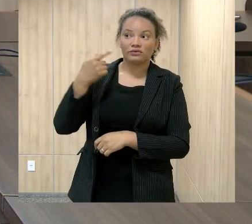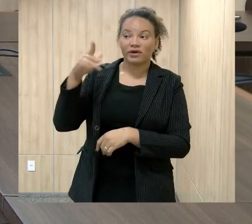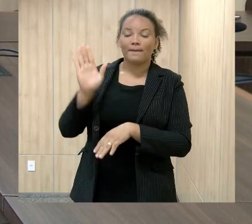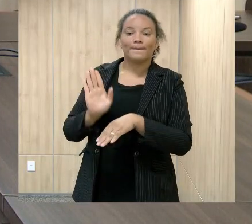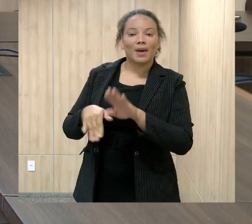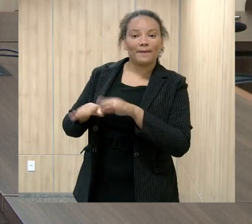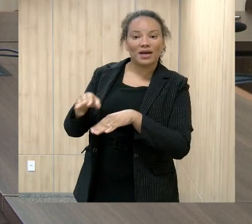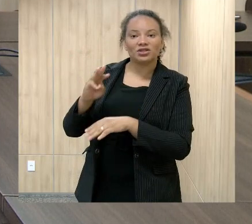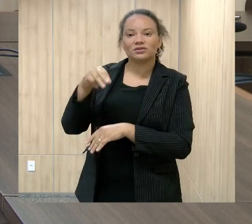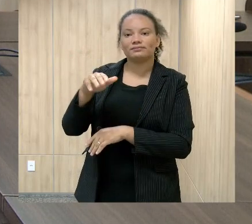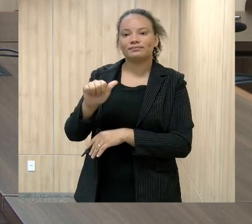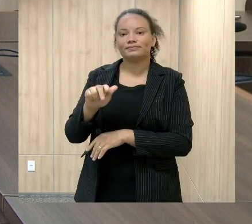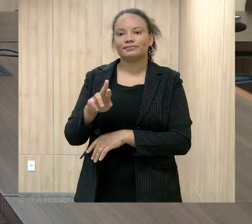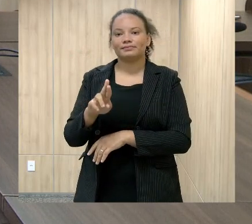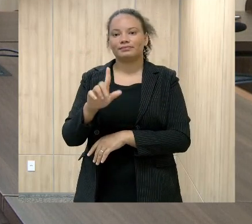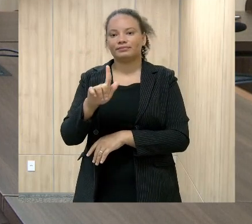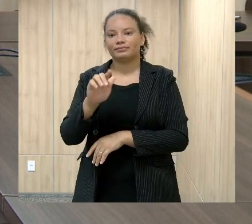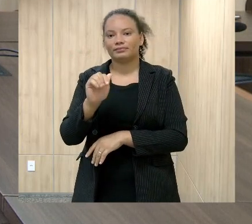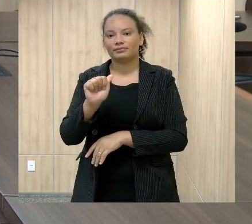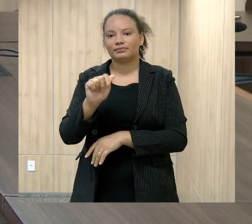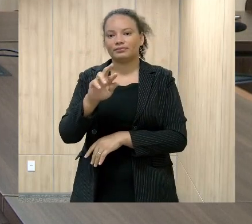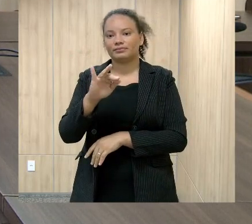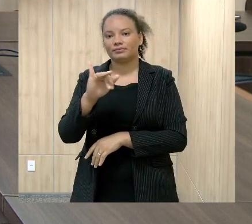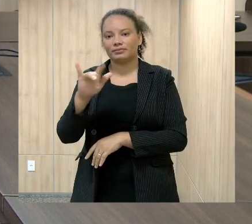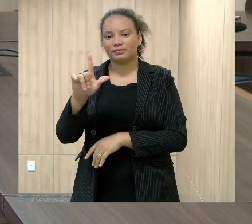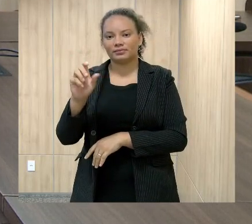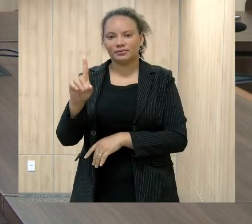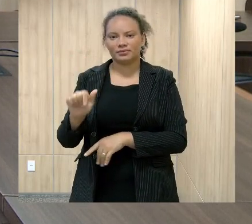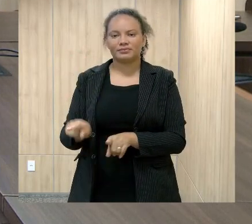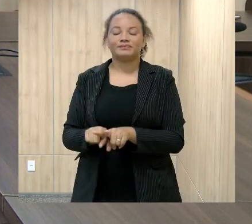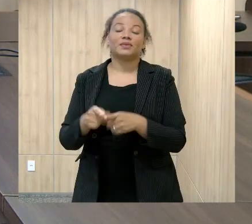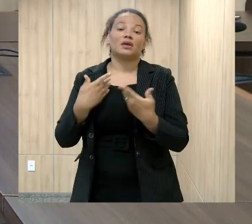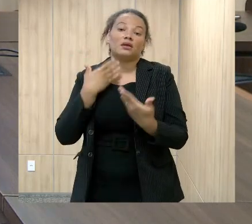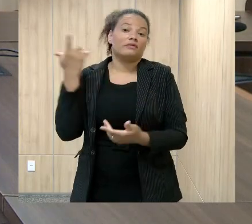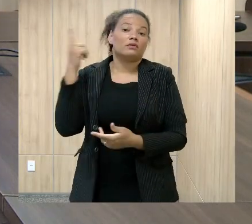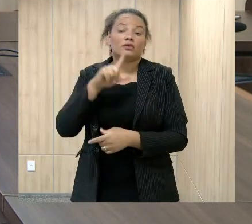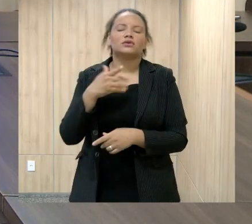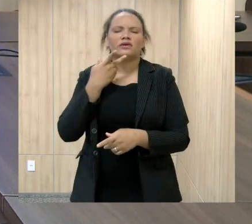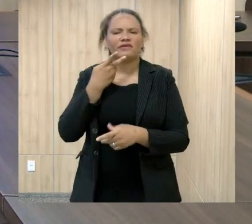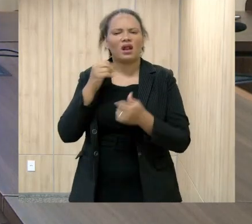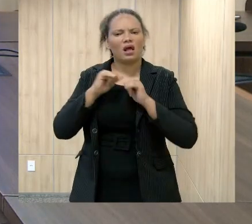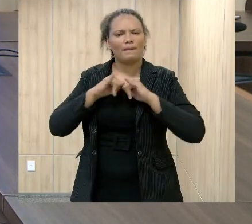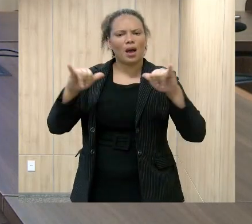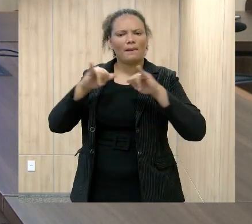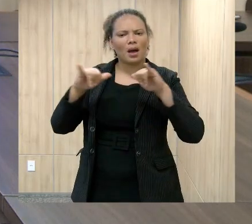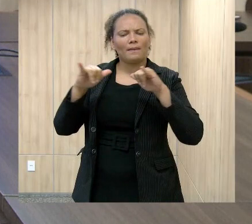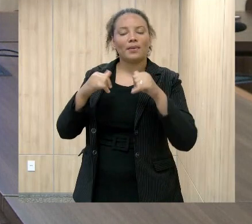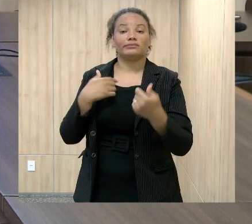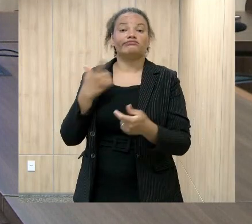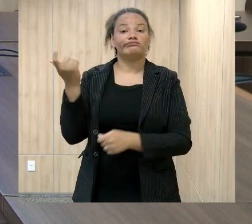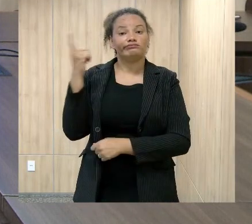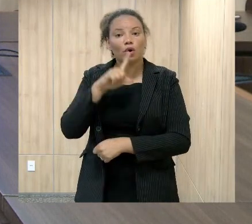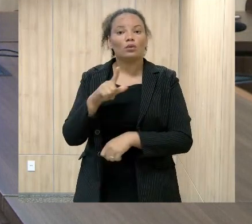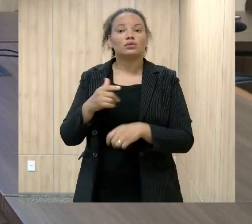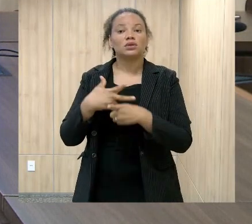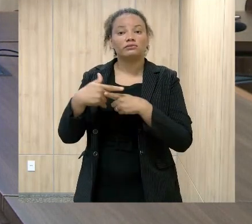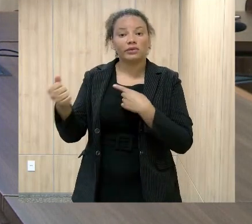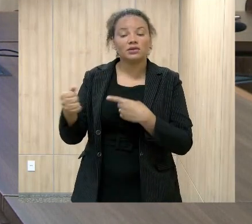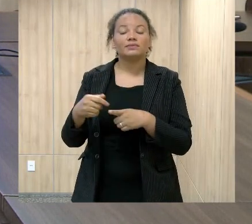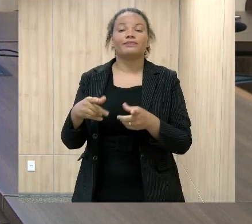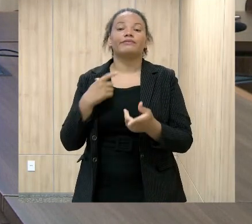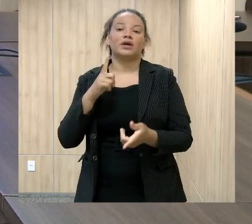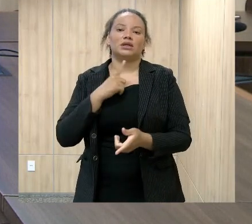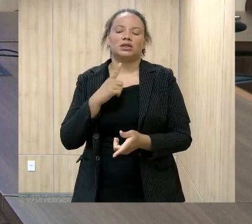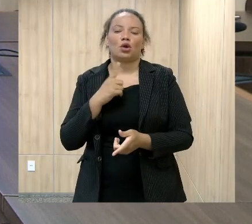eu quero também nesse mesmo espaço aqui dessa comissão dizer as conquistas que nós teremos e não tenho dúvida que nós teremos aqui